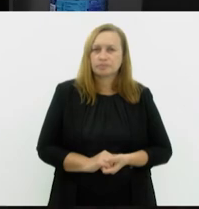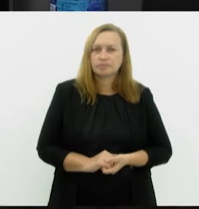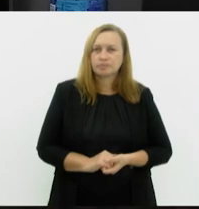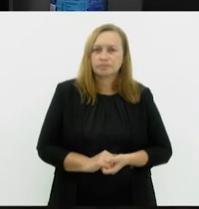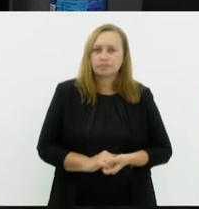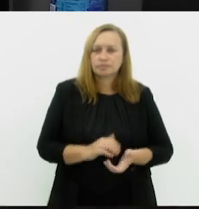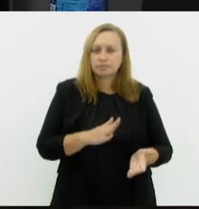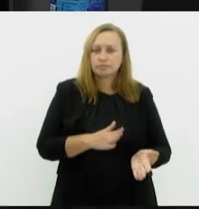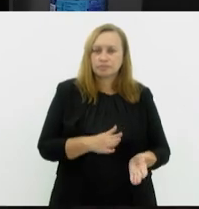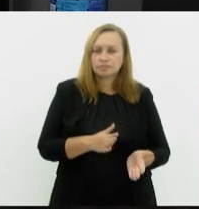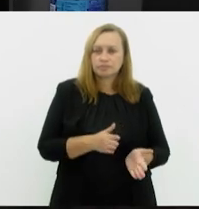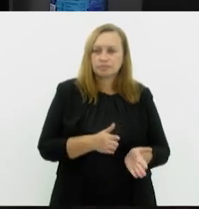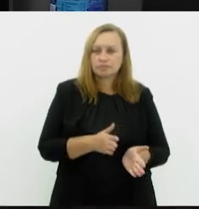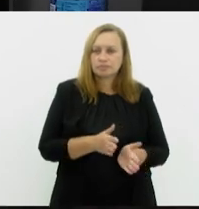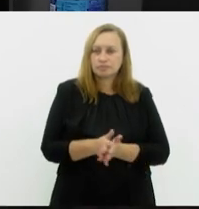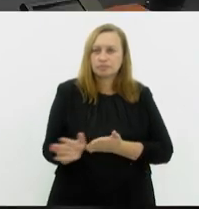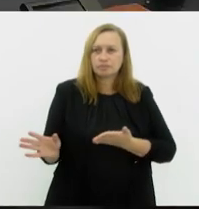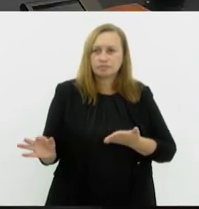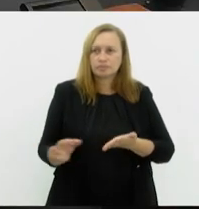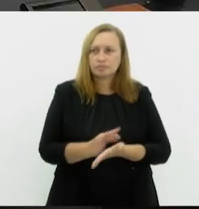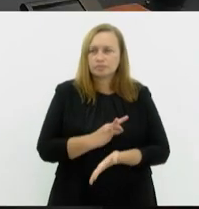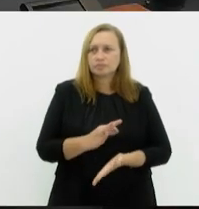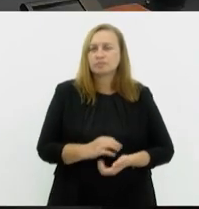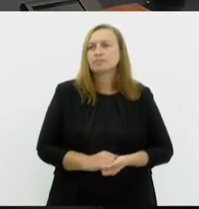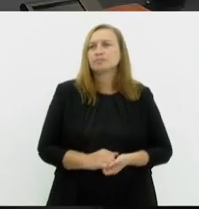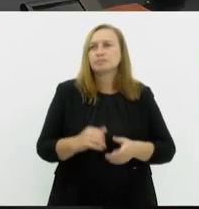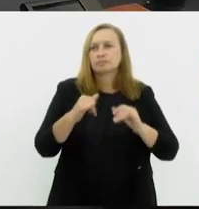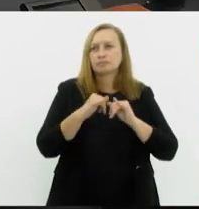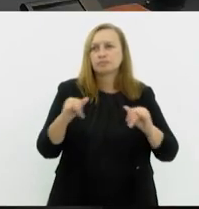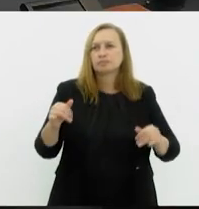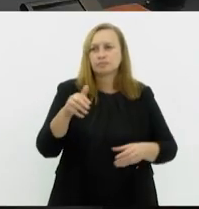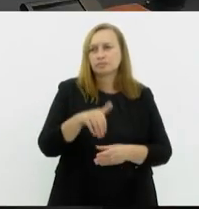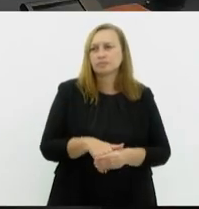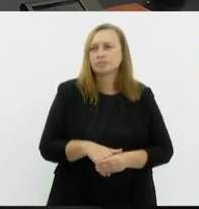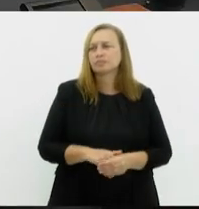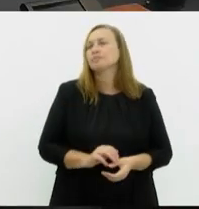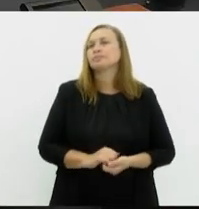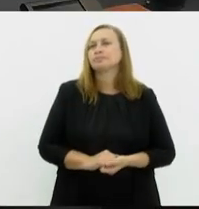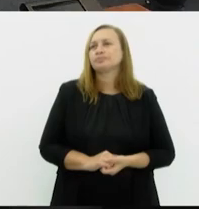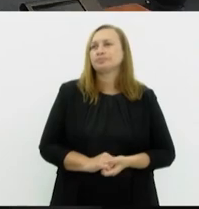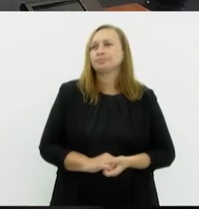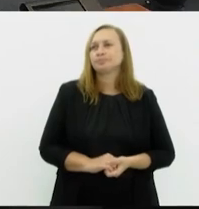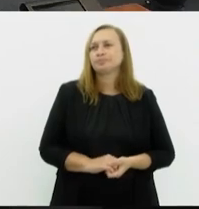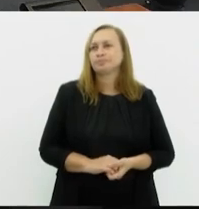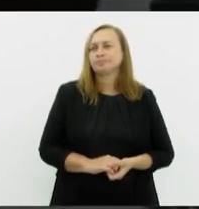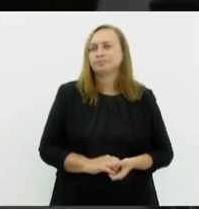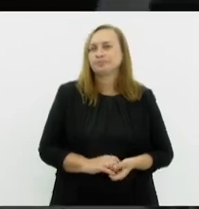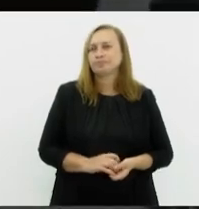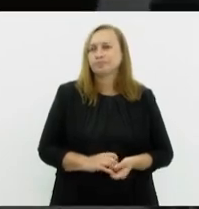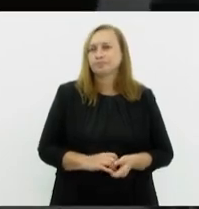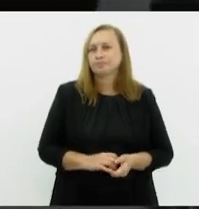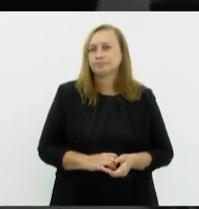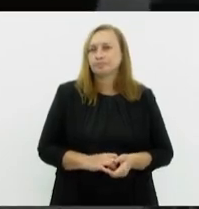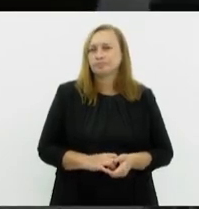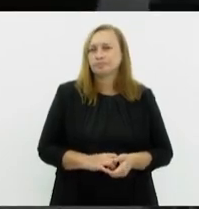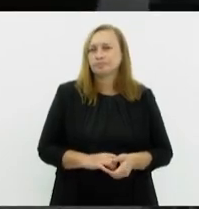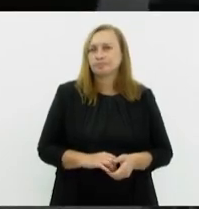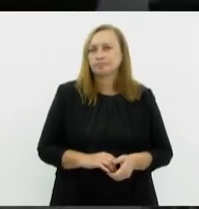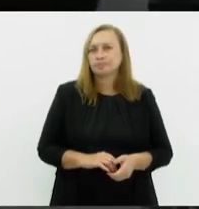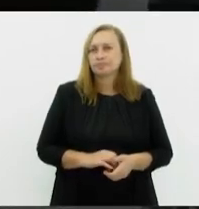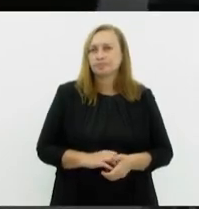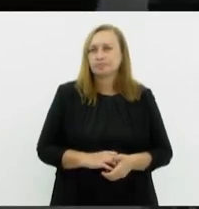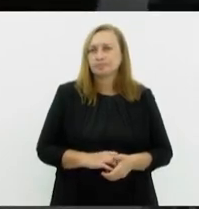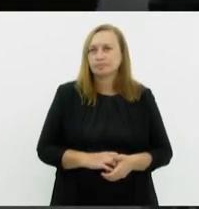Vai a redação final. Presidente, declaração de voto. Declaração de voto, nosso nobre deputado Luiz Paulo da Rocha.